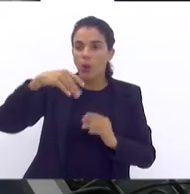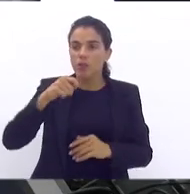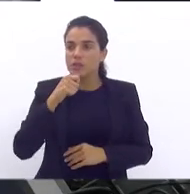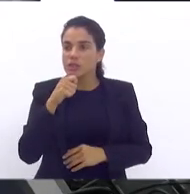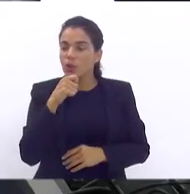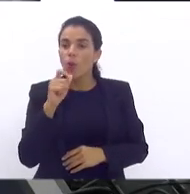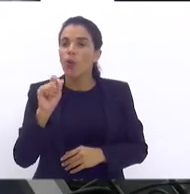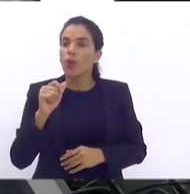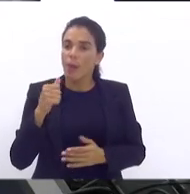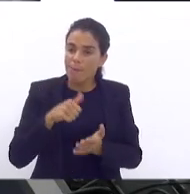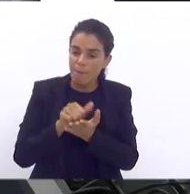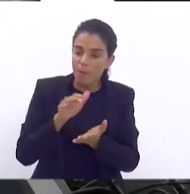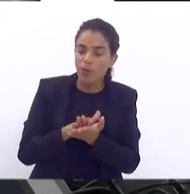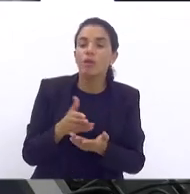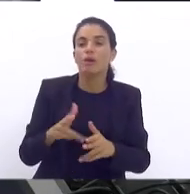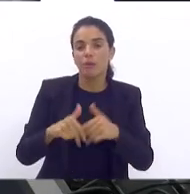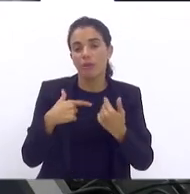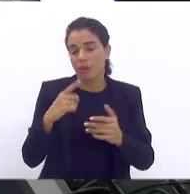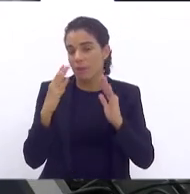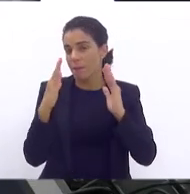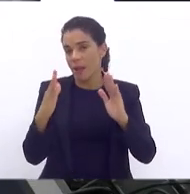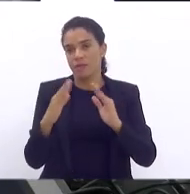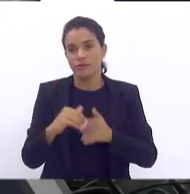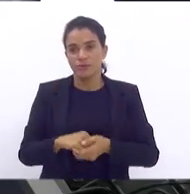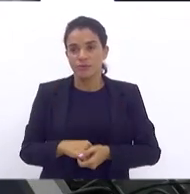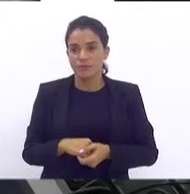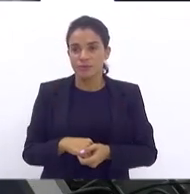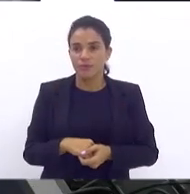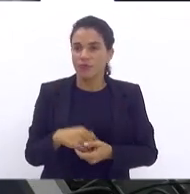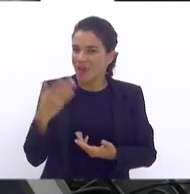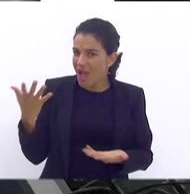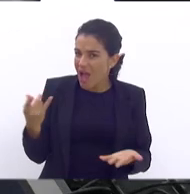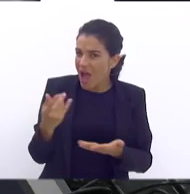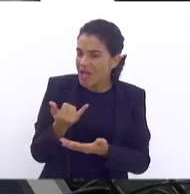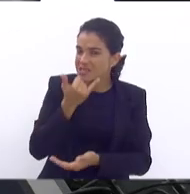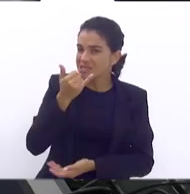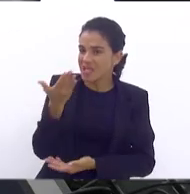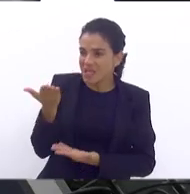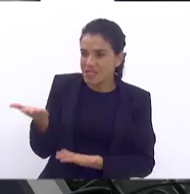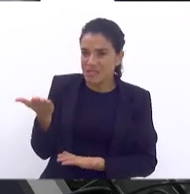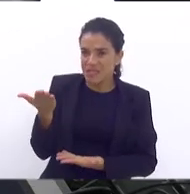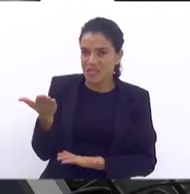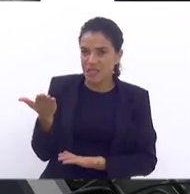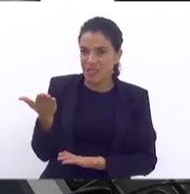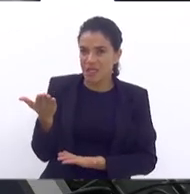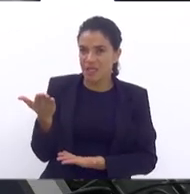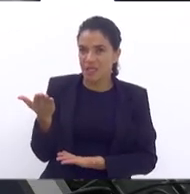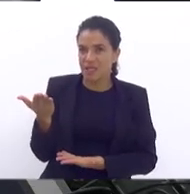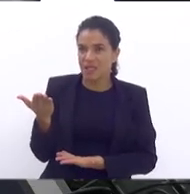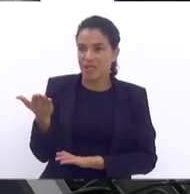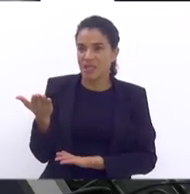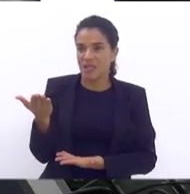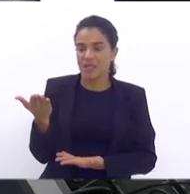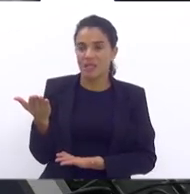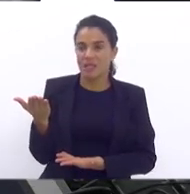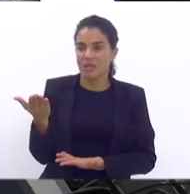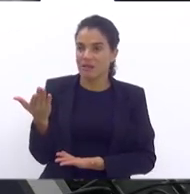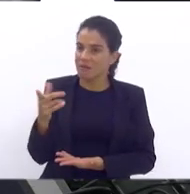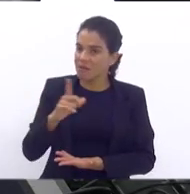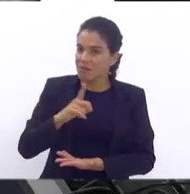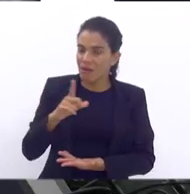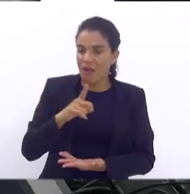eu tomo multa porque tem prazo. Tudo tem prazo. Um incidente como esse, delega-se a outros